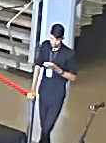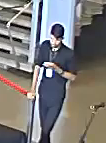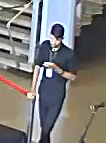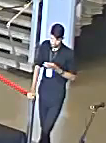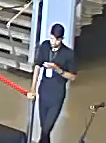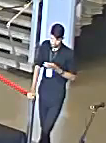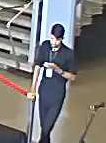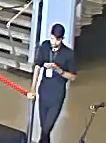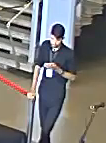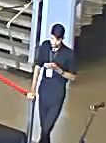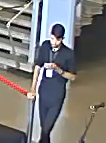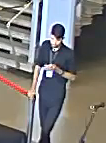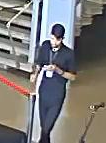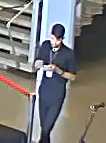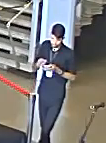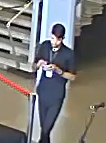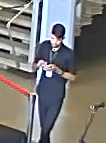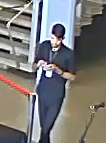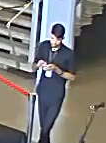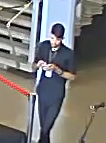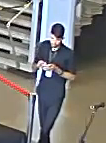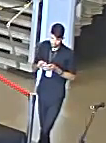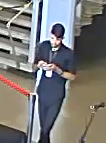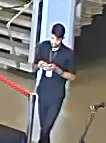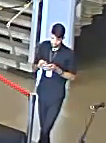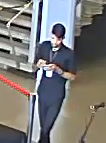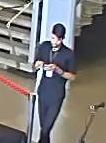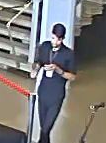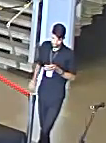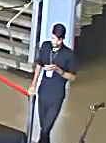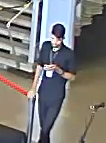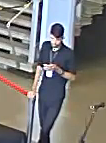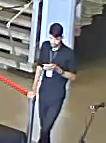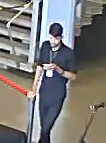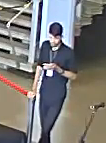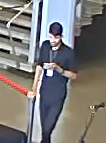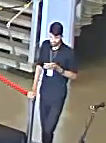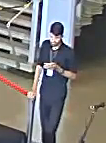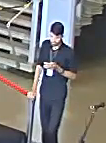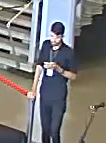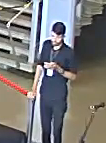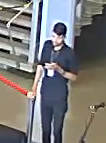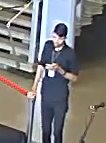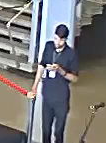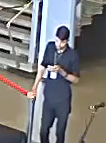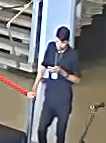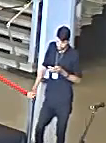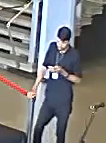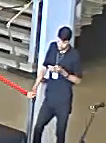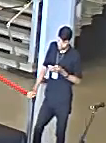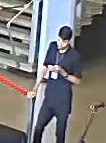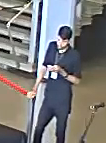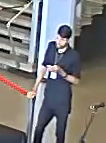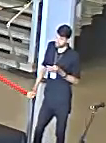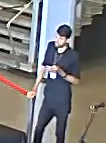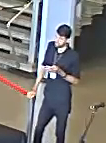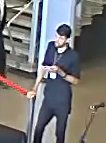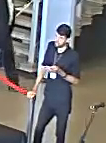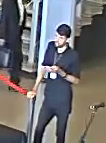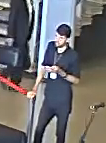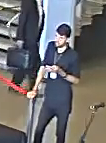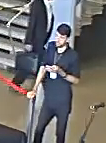empacado ele está seguindo justamente os regulamentos técnicos que são impostos aí e que estão em conformidades aí que já